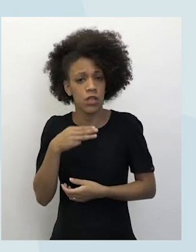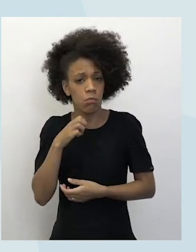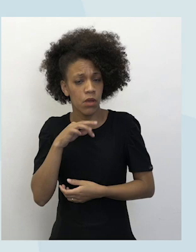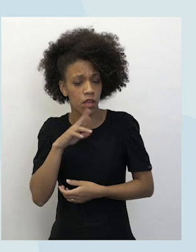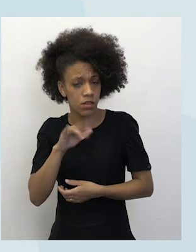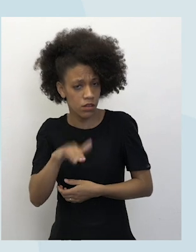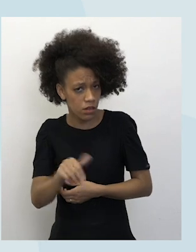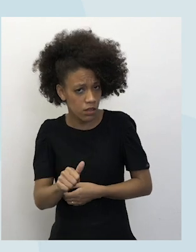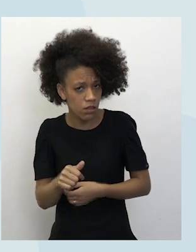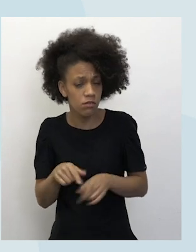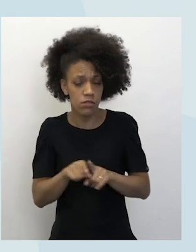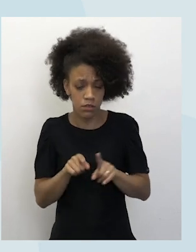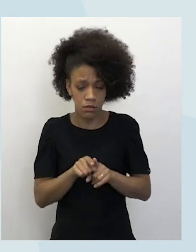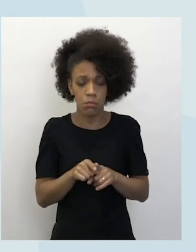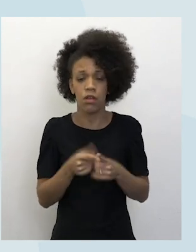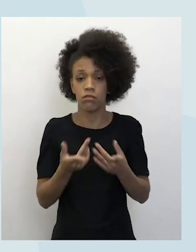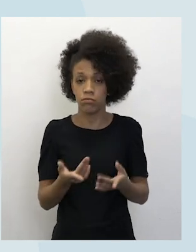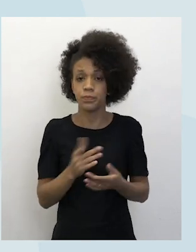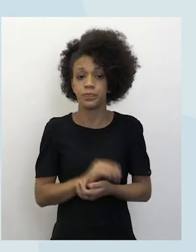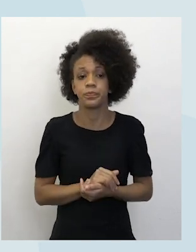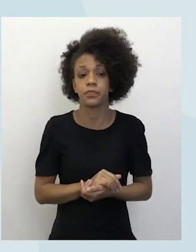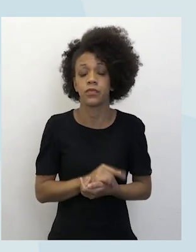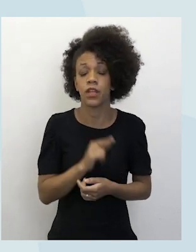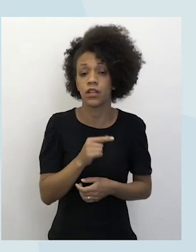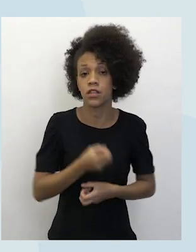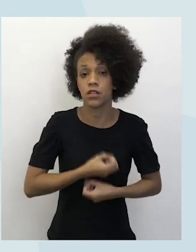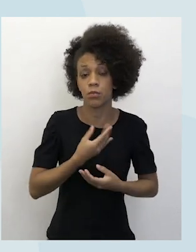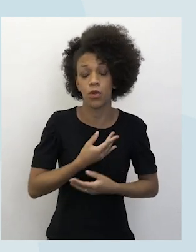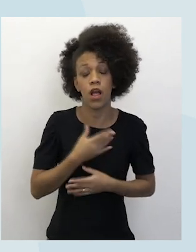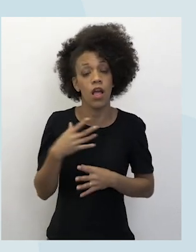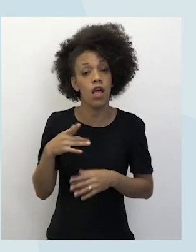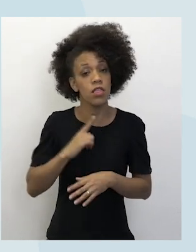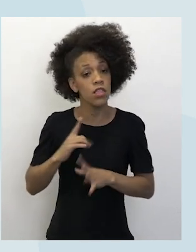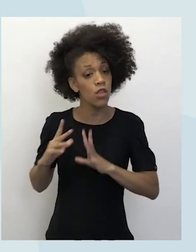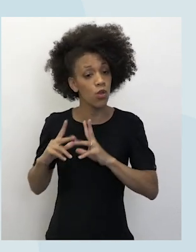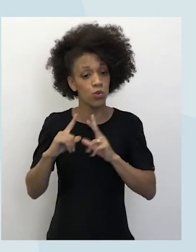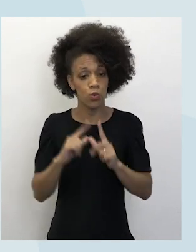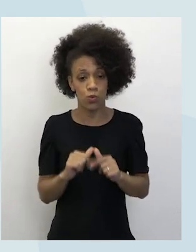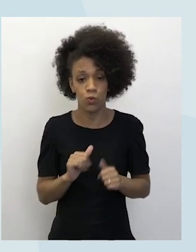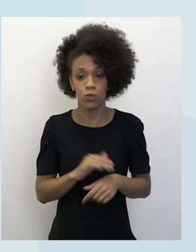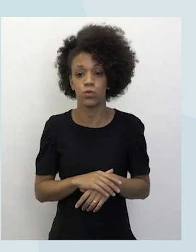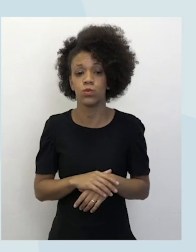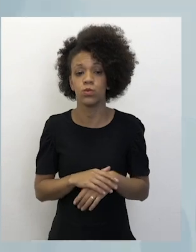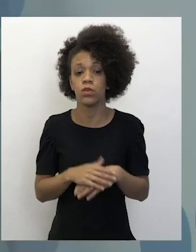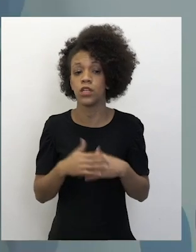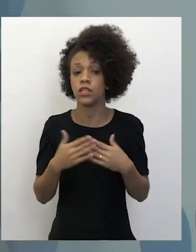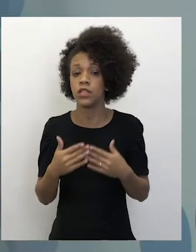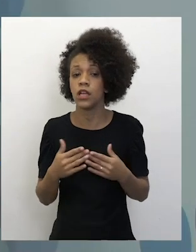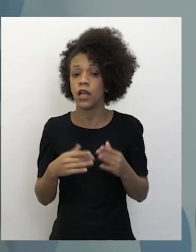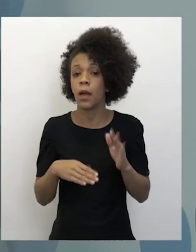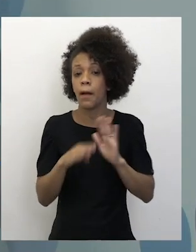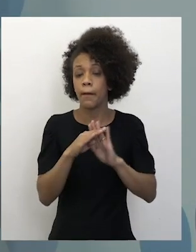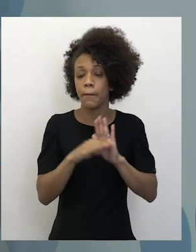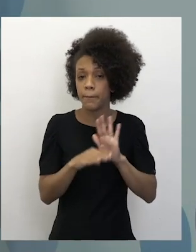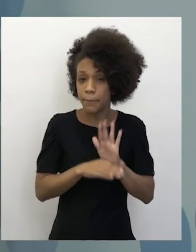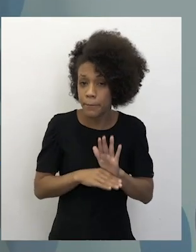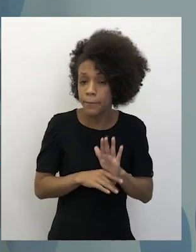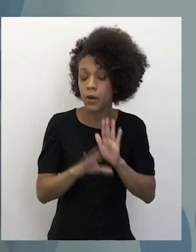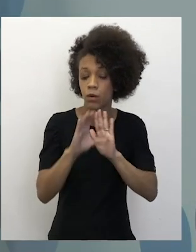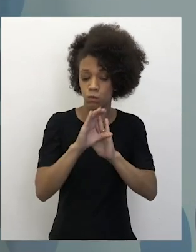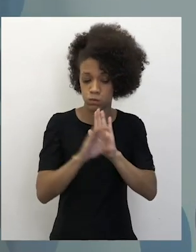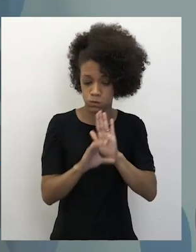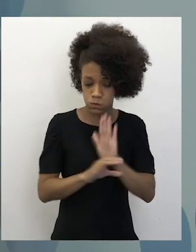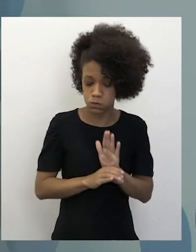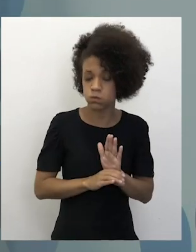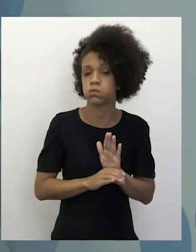sem métrica também a uma função neste poema do Camões existe tudo isso existe métrica existe rima e